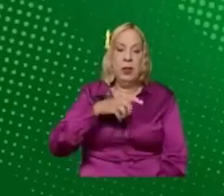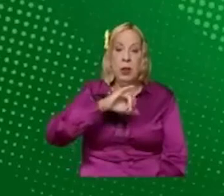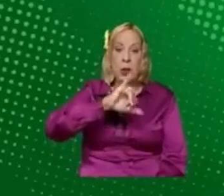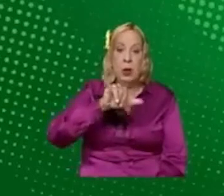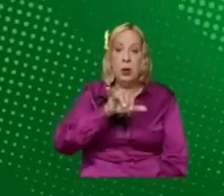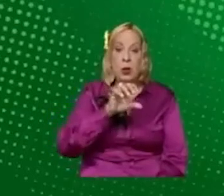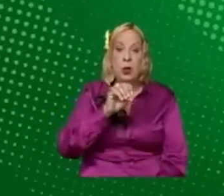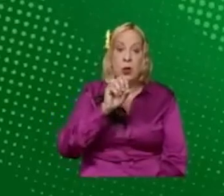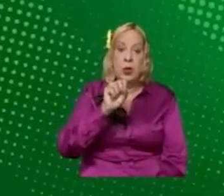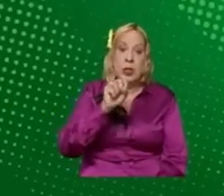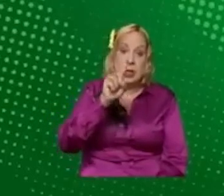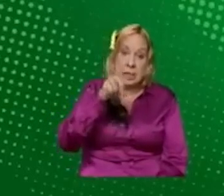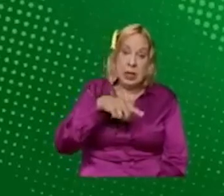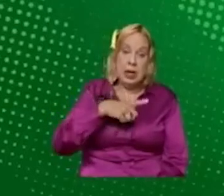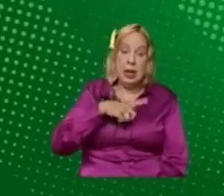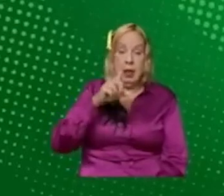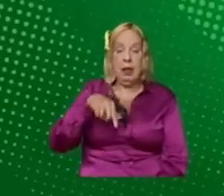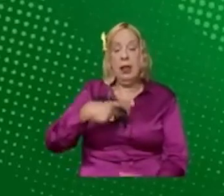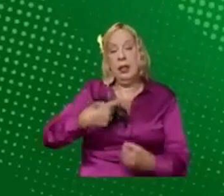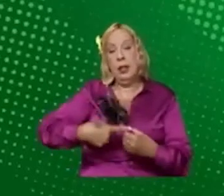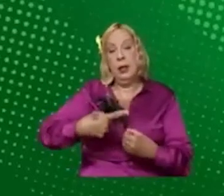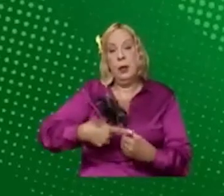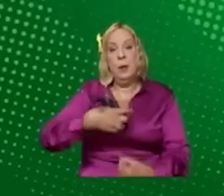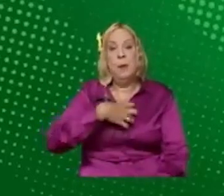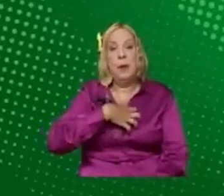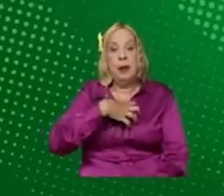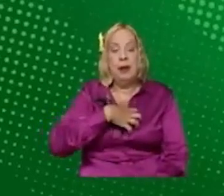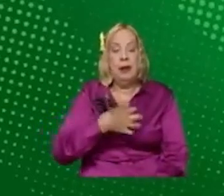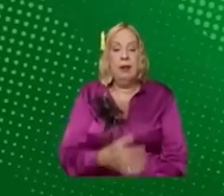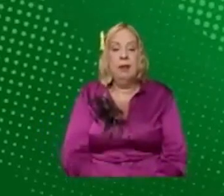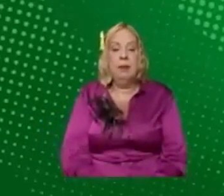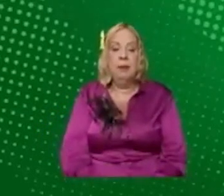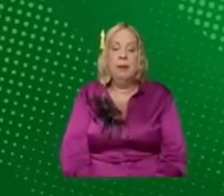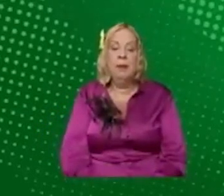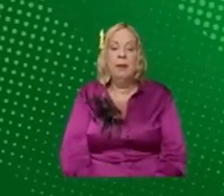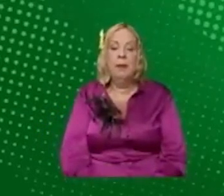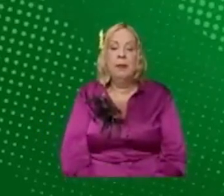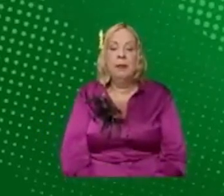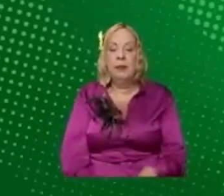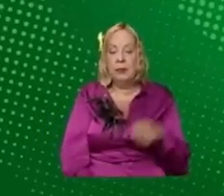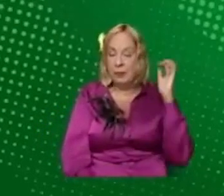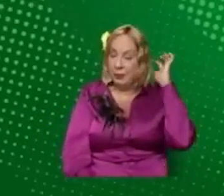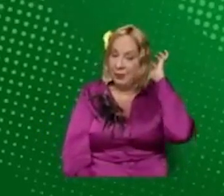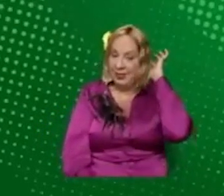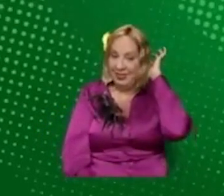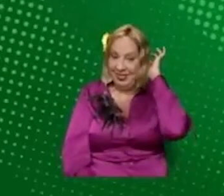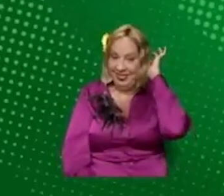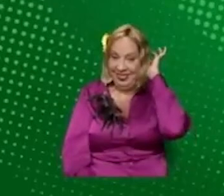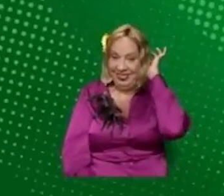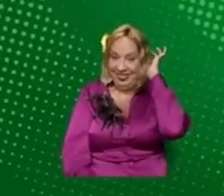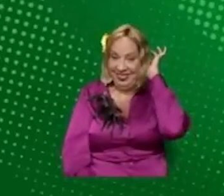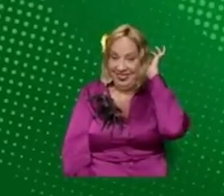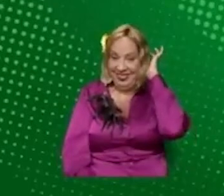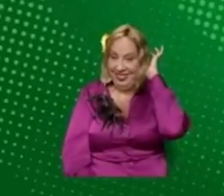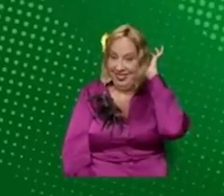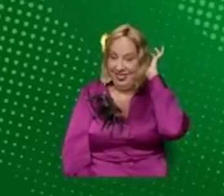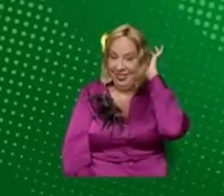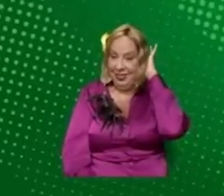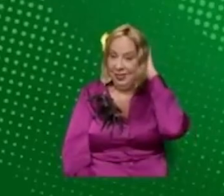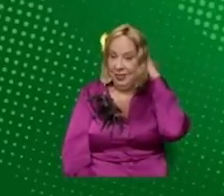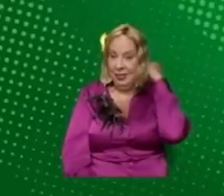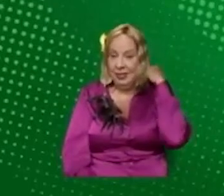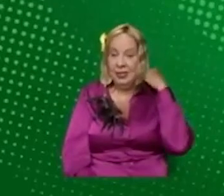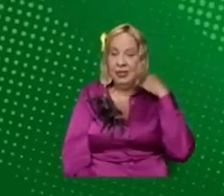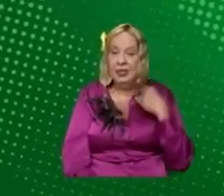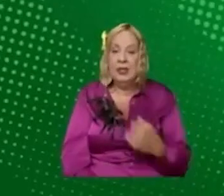em Paripiranga, na Bahia. Adquiriu pelo aplicativo, tá levando R$500. Muito bem, quem leva também R$500? Olha